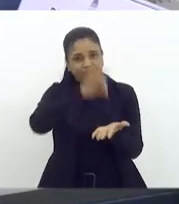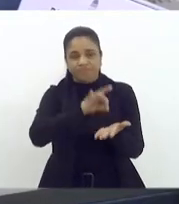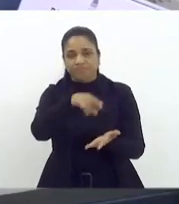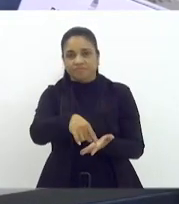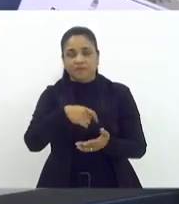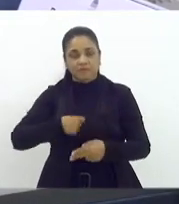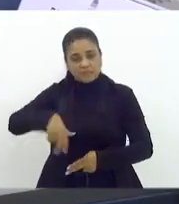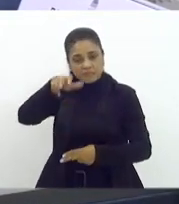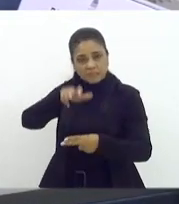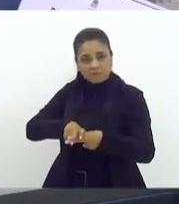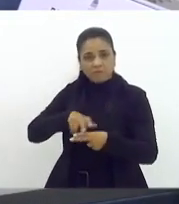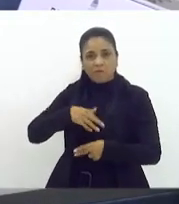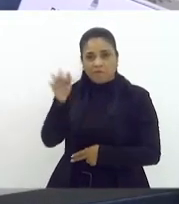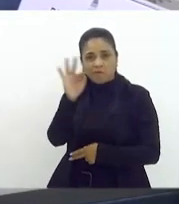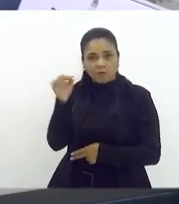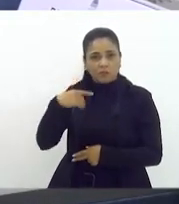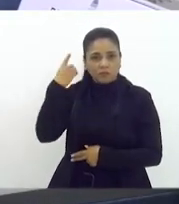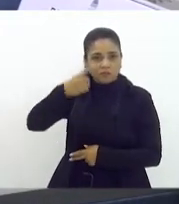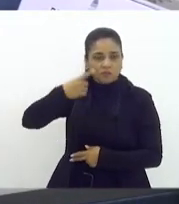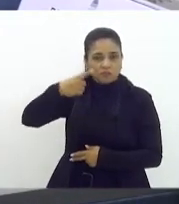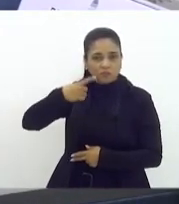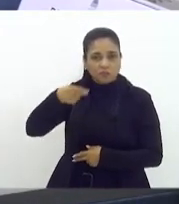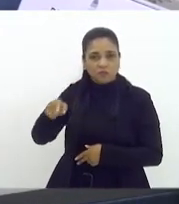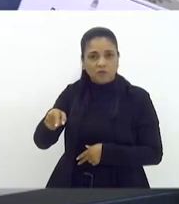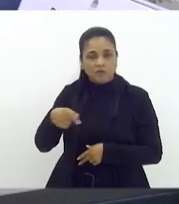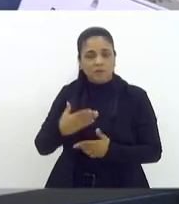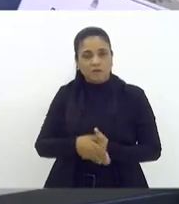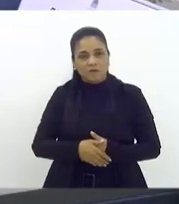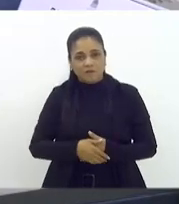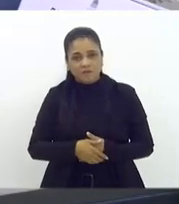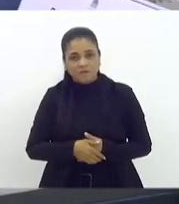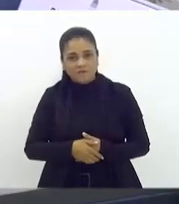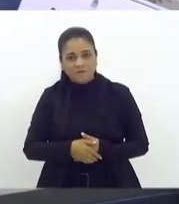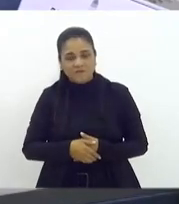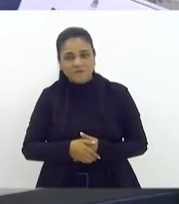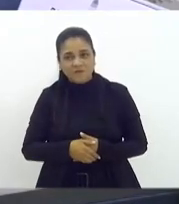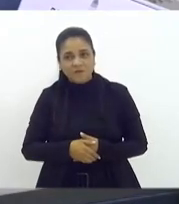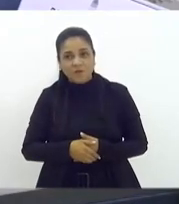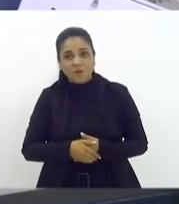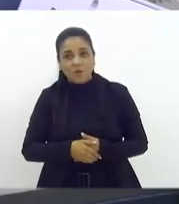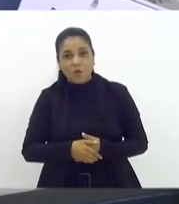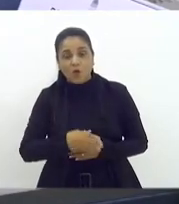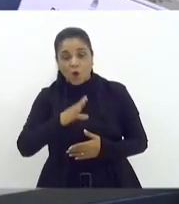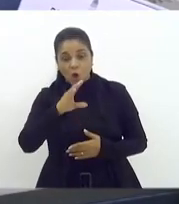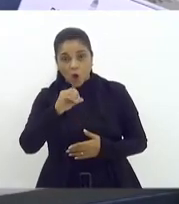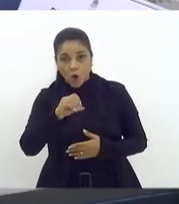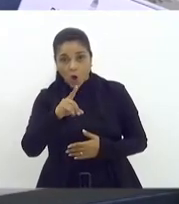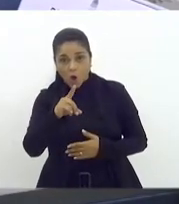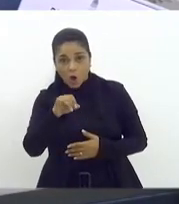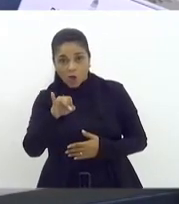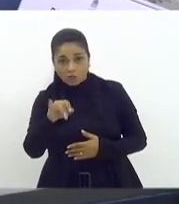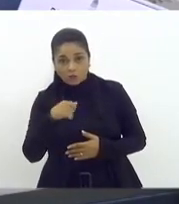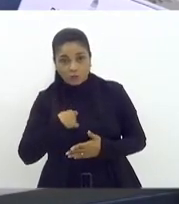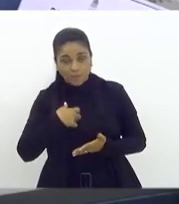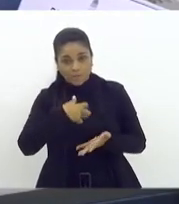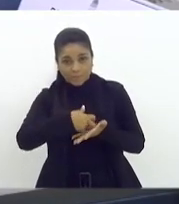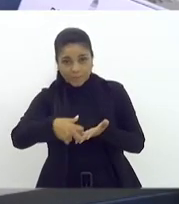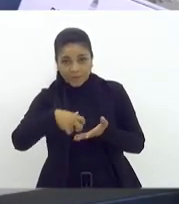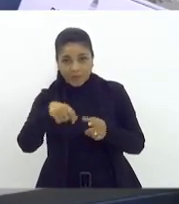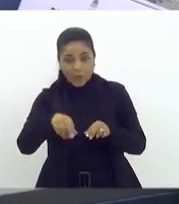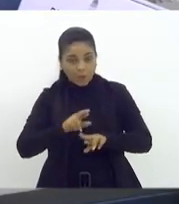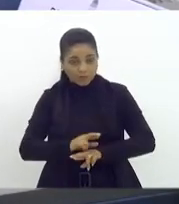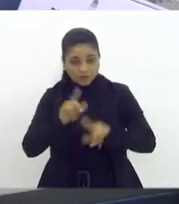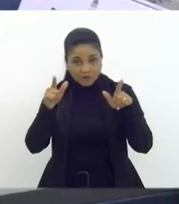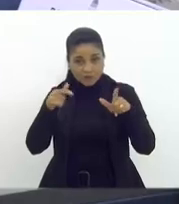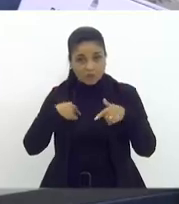de direito ele fala que a testemunha prostituta das provas que ela não tem o código de processo penal ele diferencia aqui são